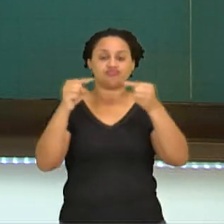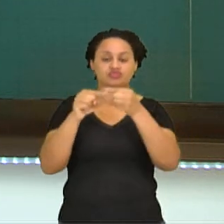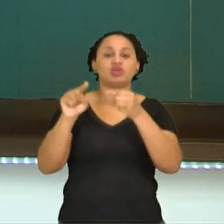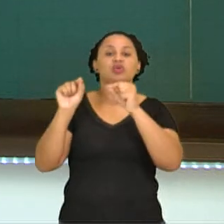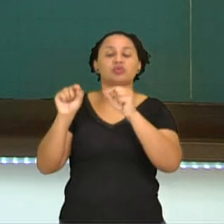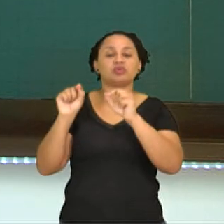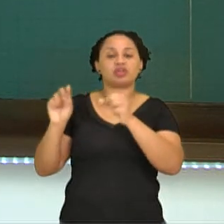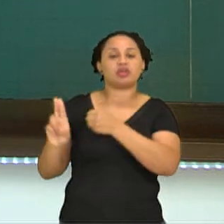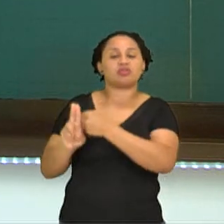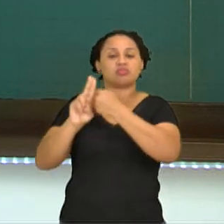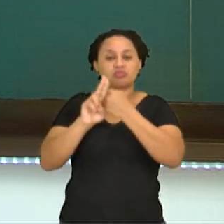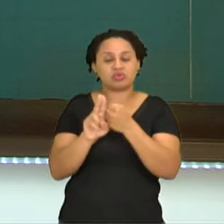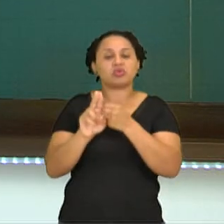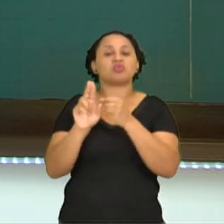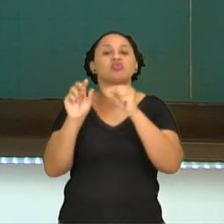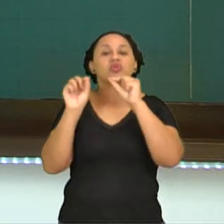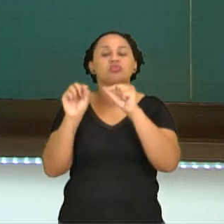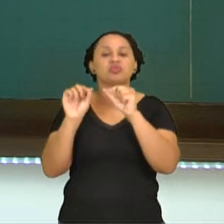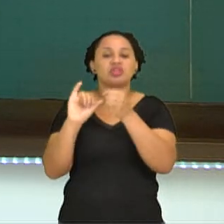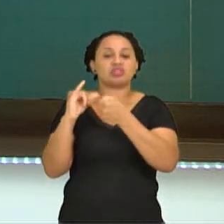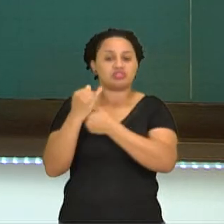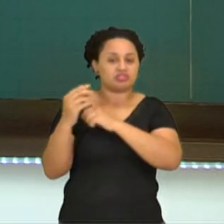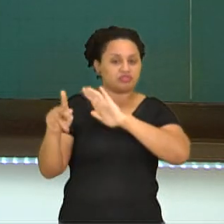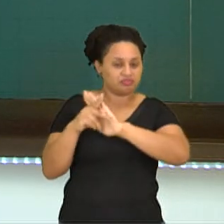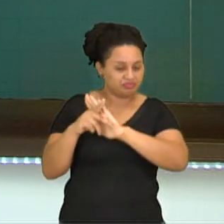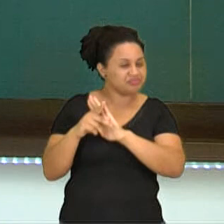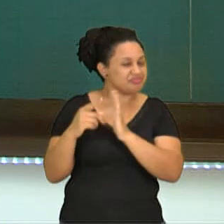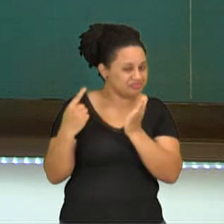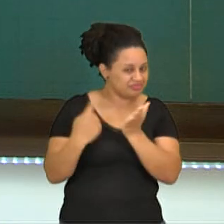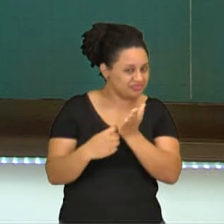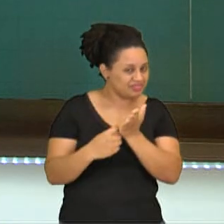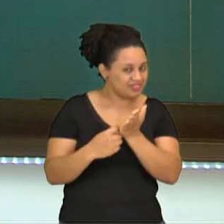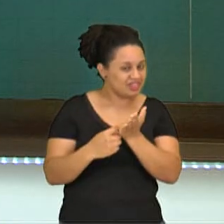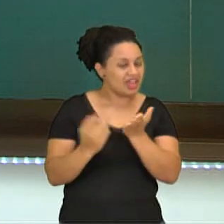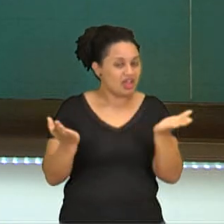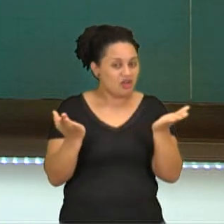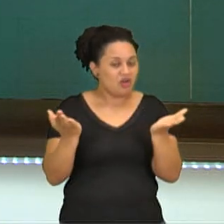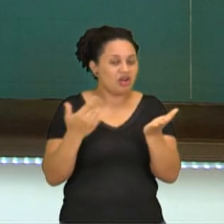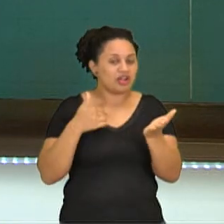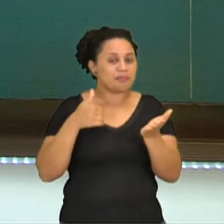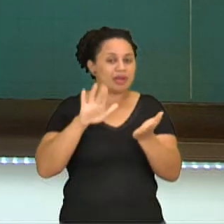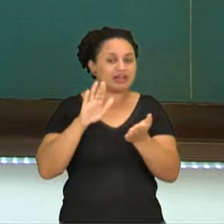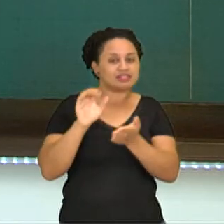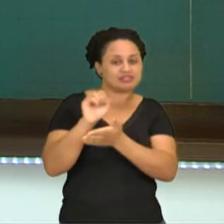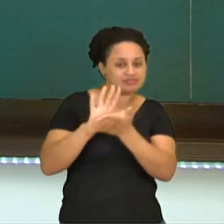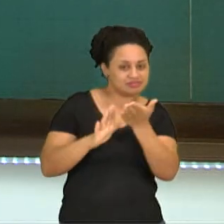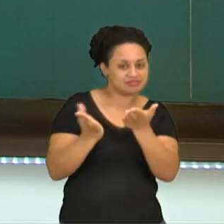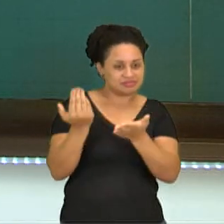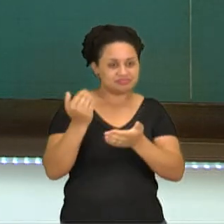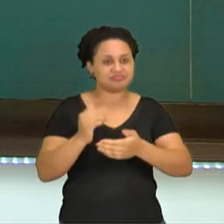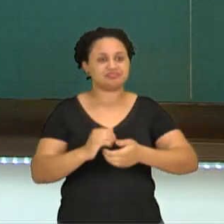adjetivo. Ok? Combinados então? Vamos para mais um exercício.